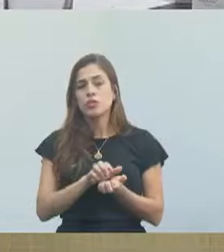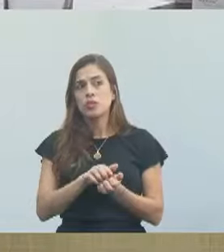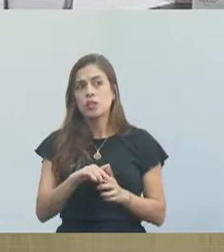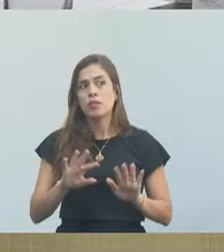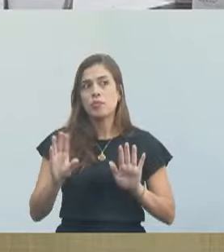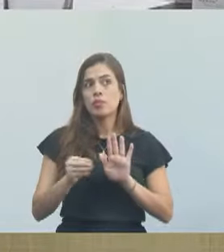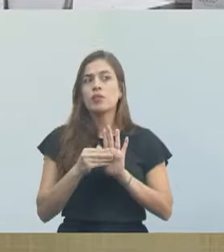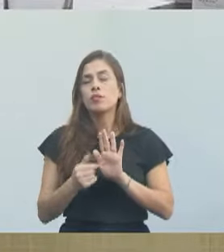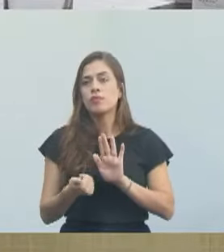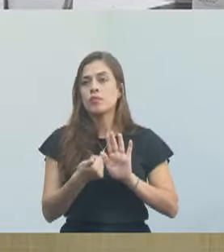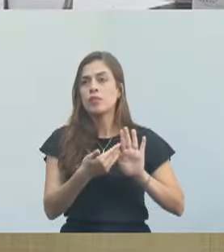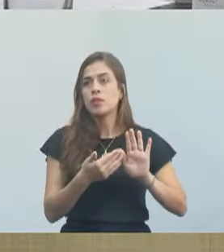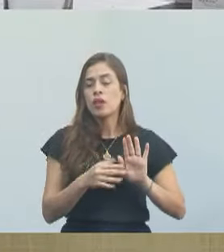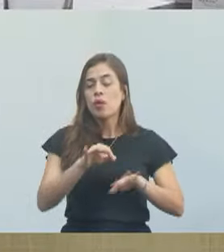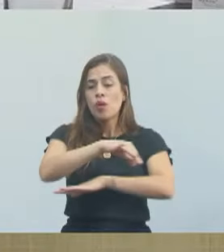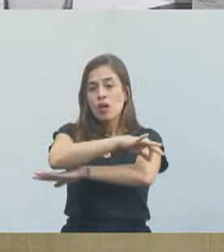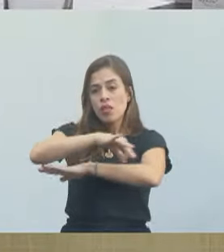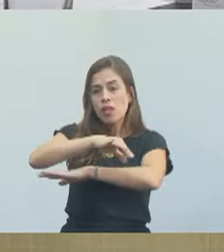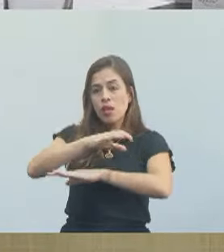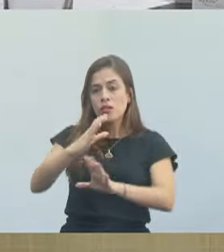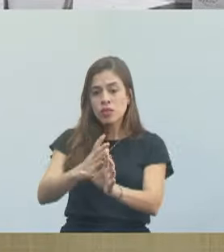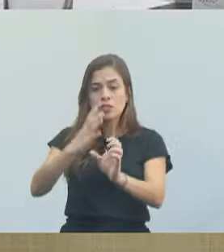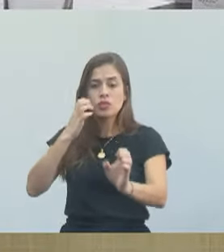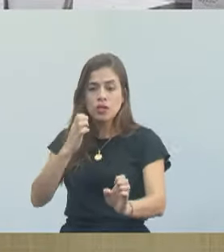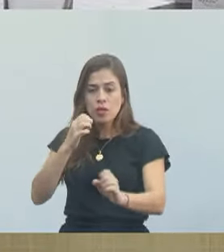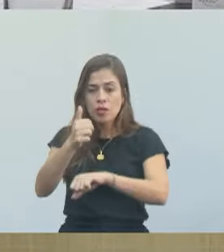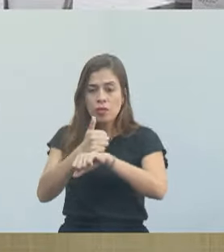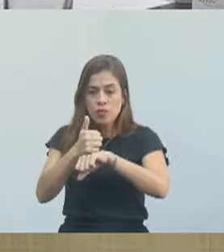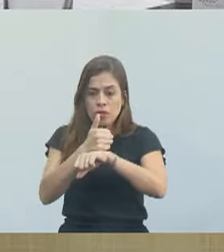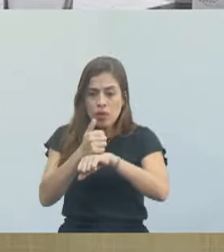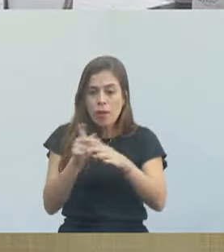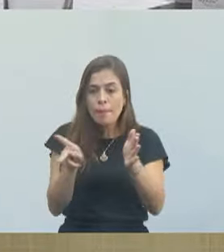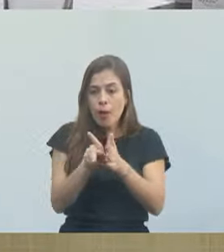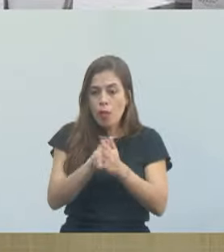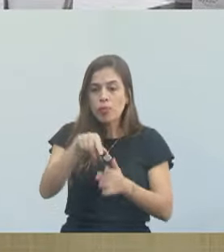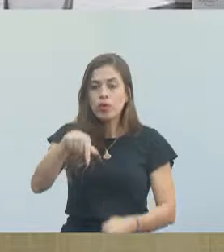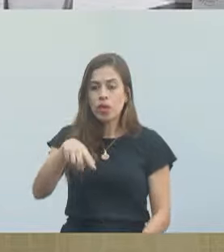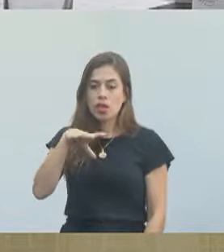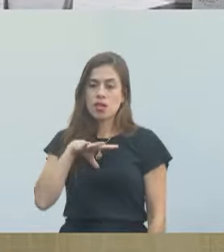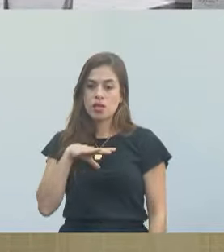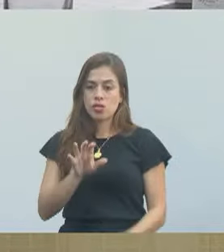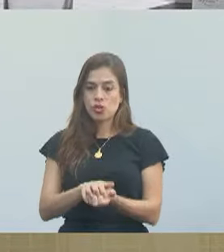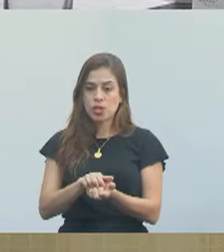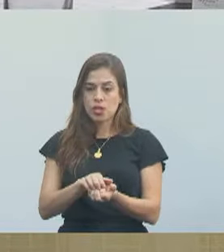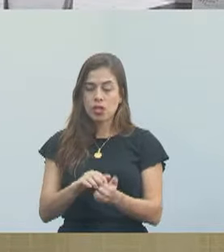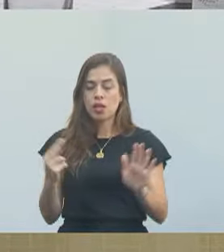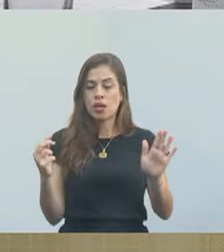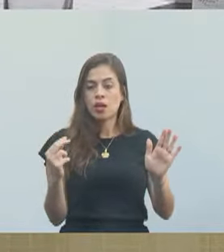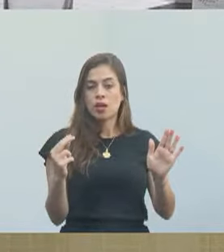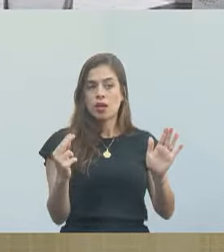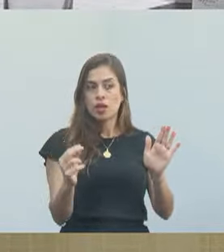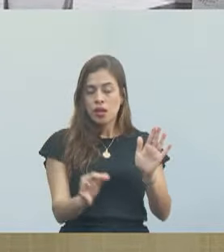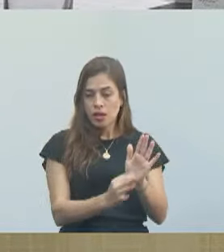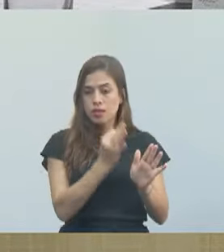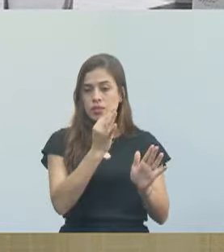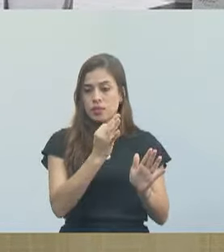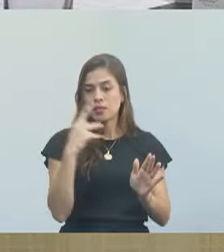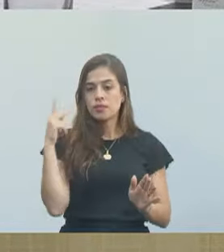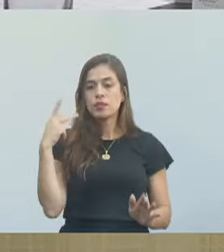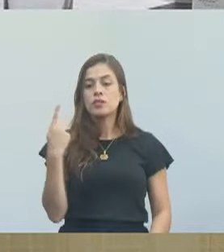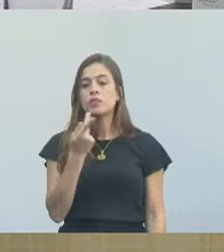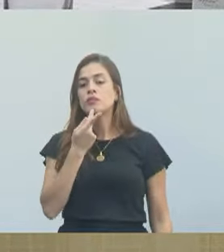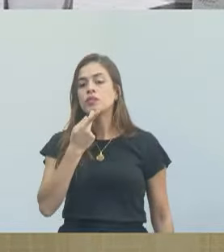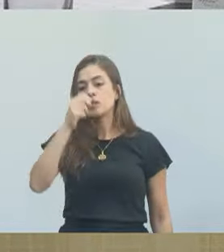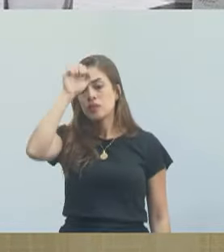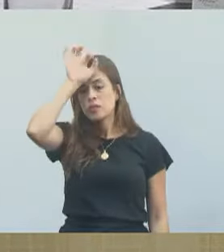que os representantes dos arquitetos e engenheiros sejam profissionais de Jacareí. Assinam os vereadores Hernani Barreto,